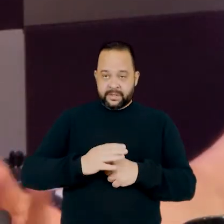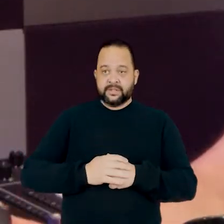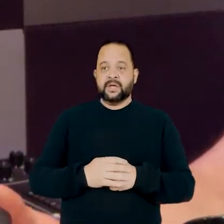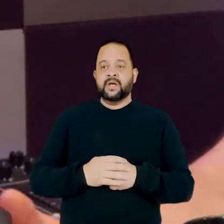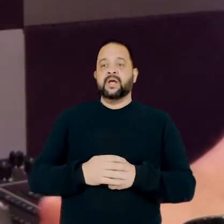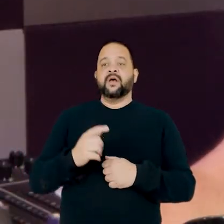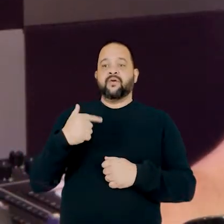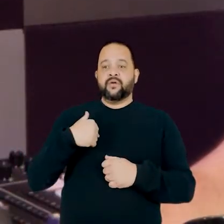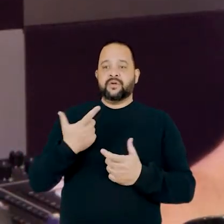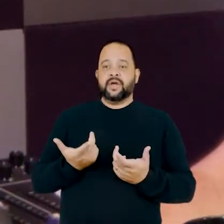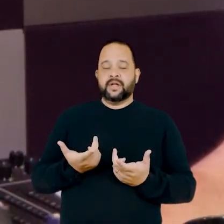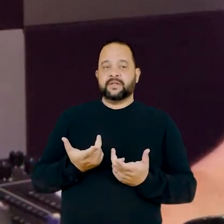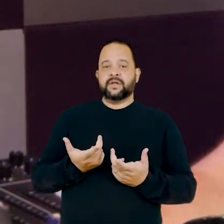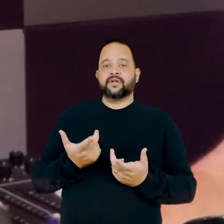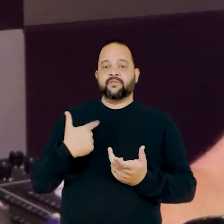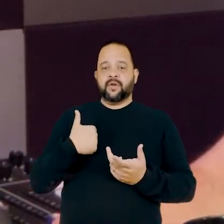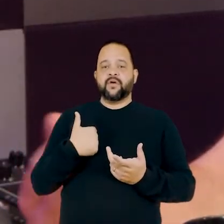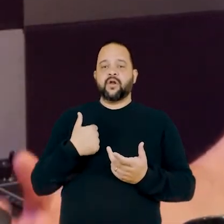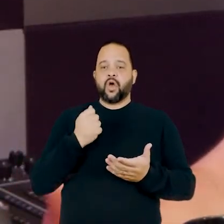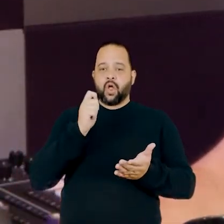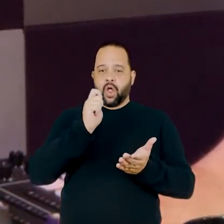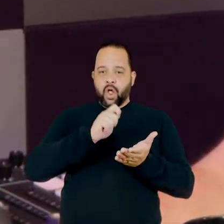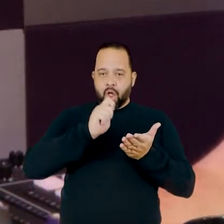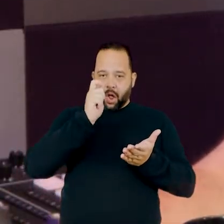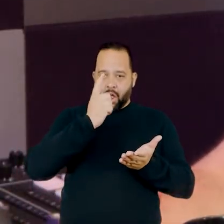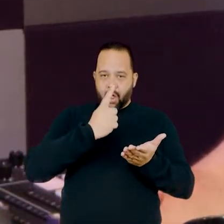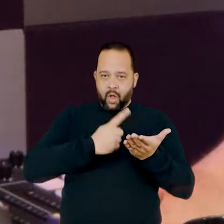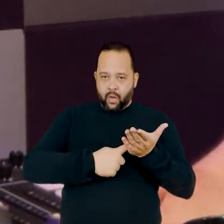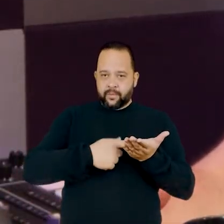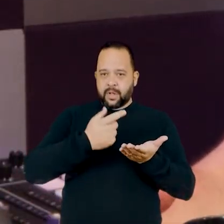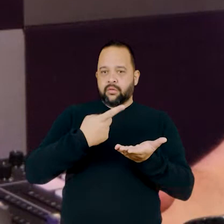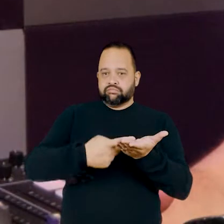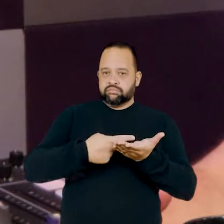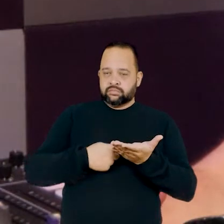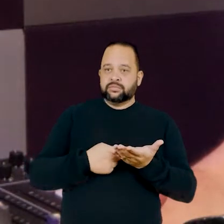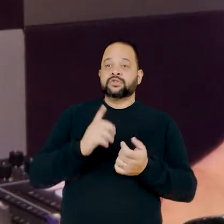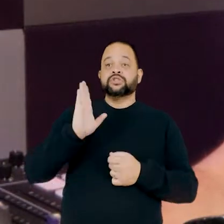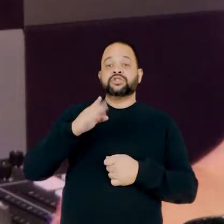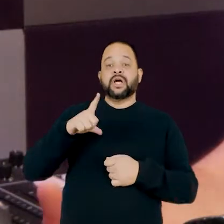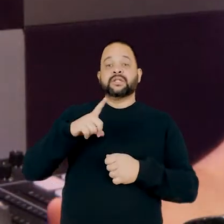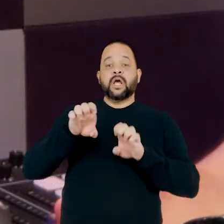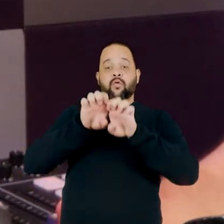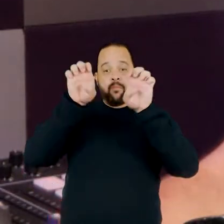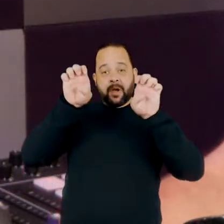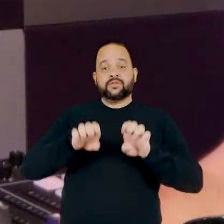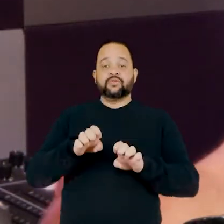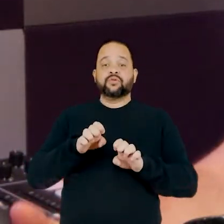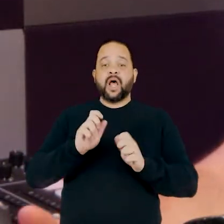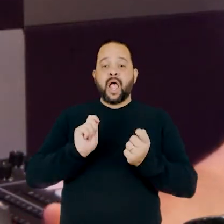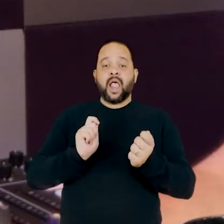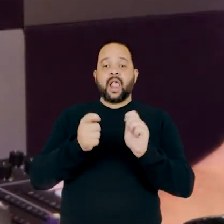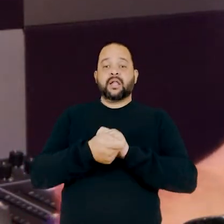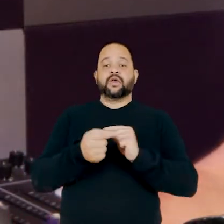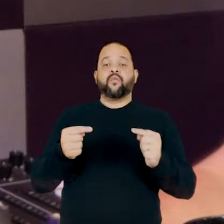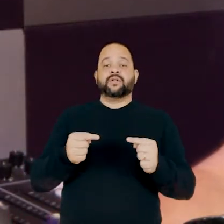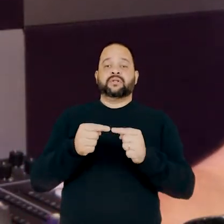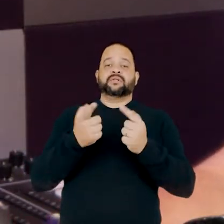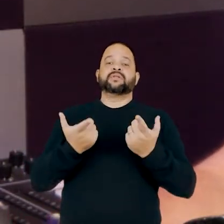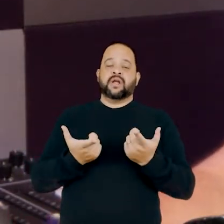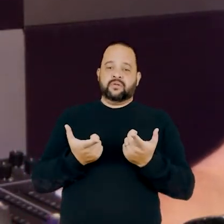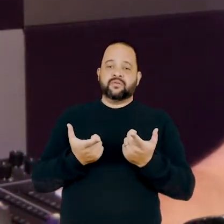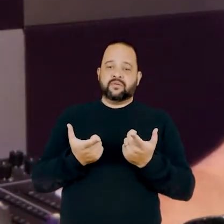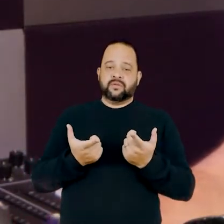vieram buscar a gente, né? Um dos diferenciais foi o fato de nós já termos uma estrutura que está adequada com a Spotify